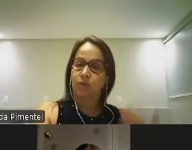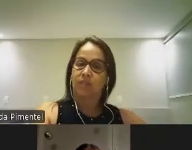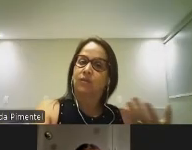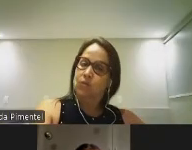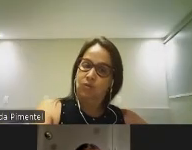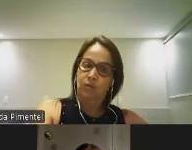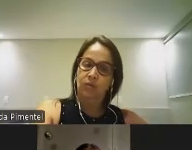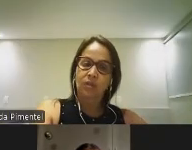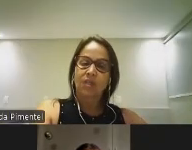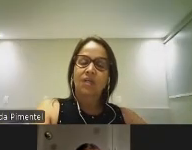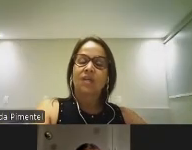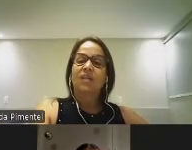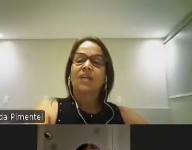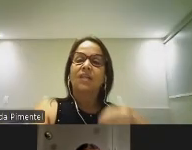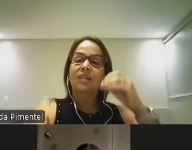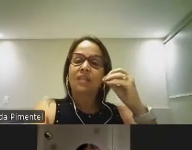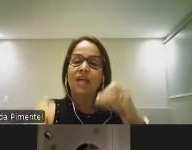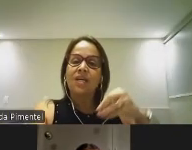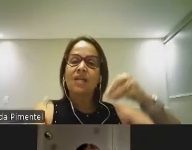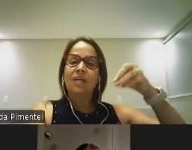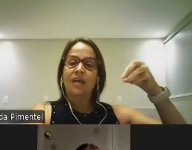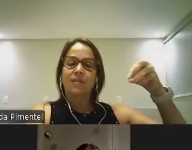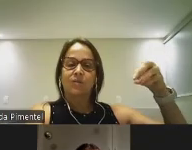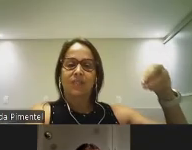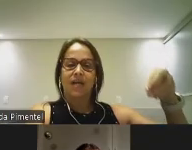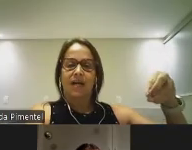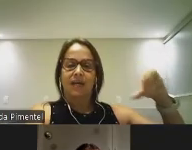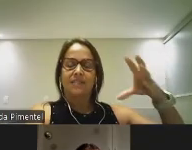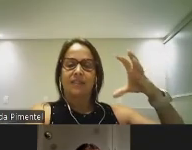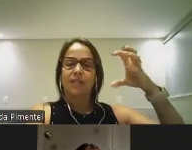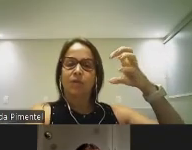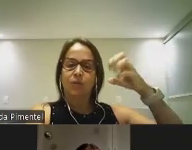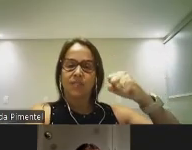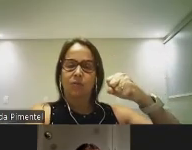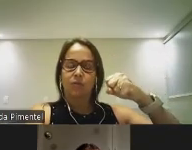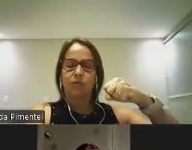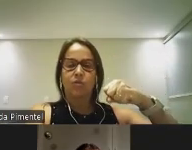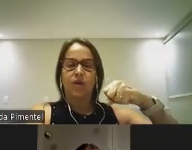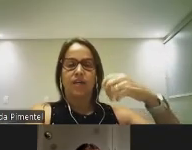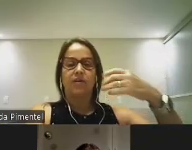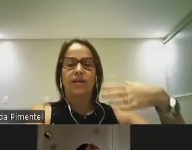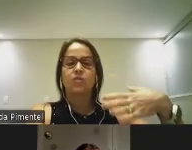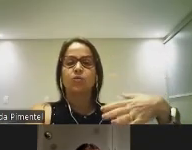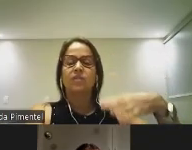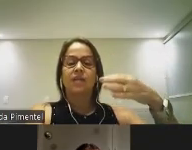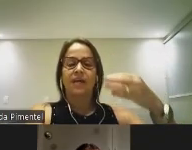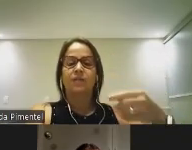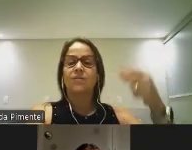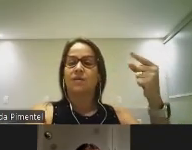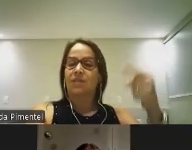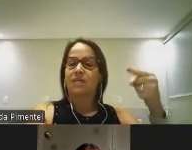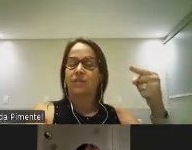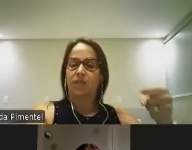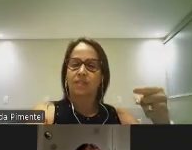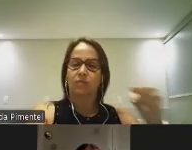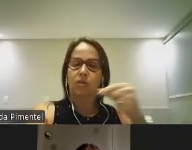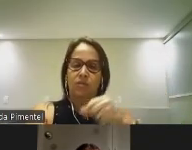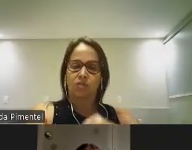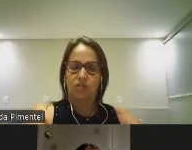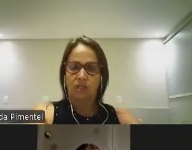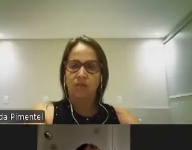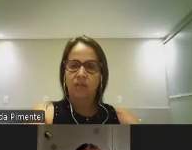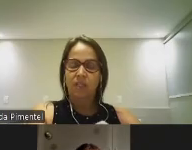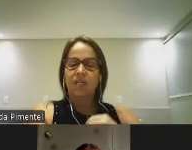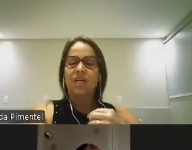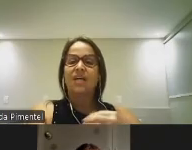aérea durante o sono, que tem que resultar, essa diminuição do fluxo aéreo resulta em redução da saturação